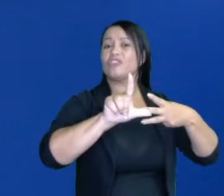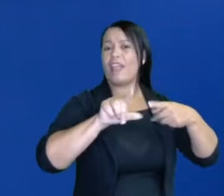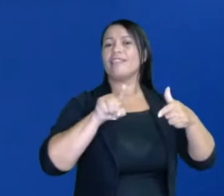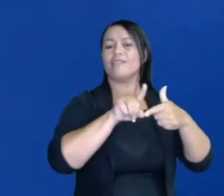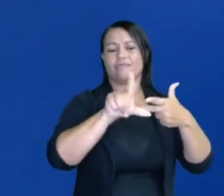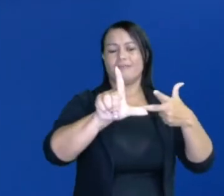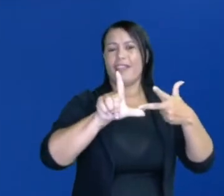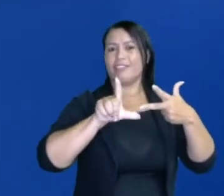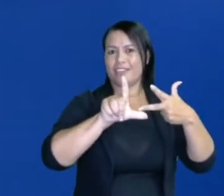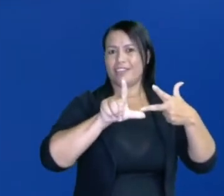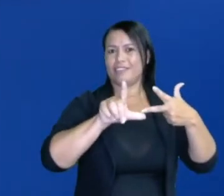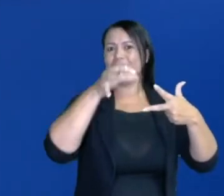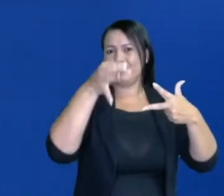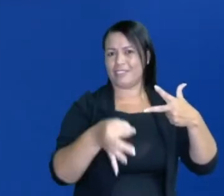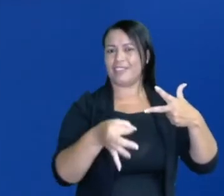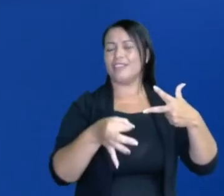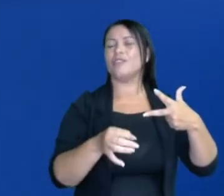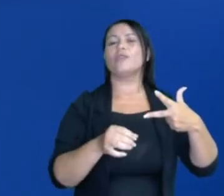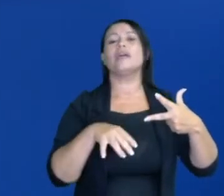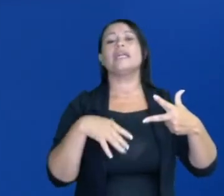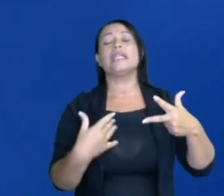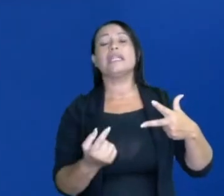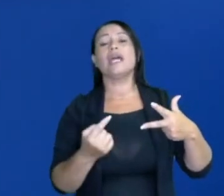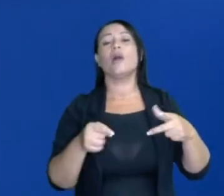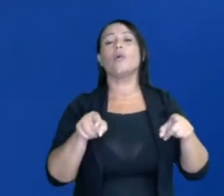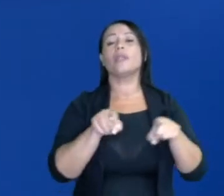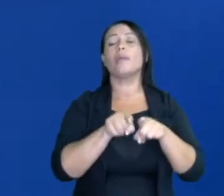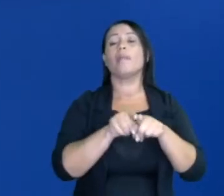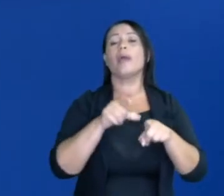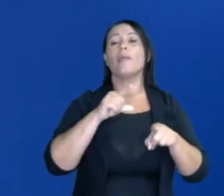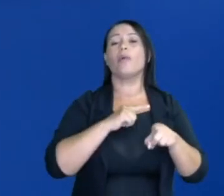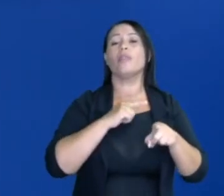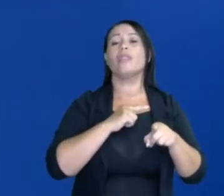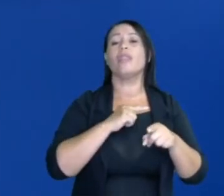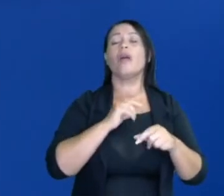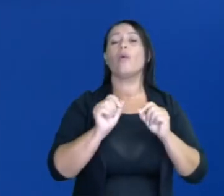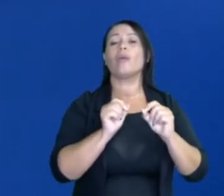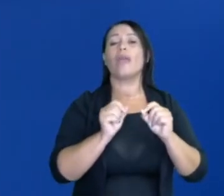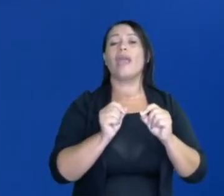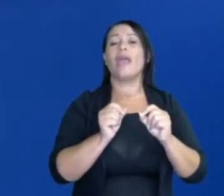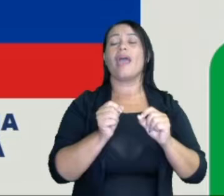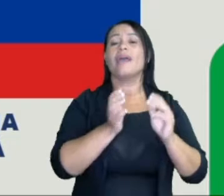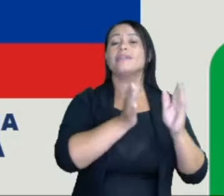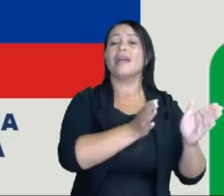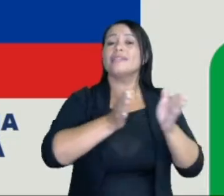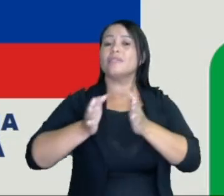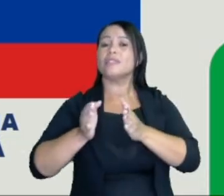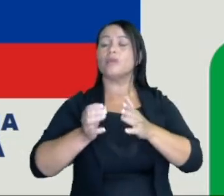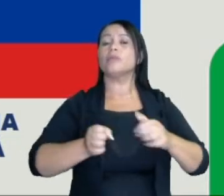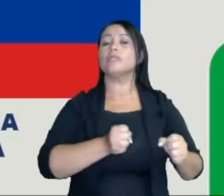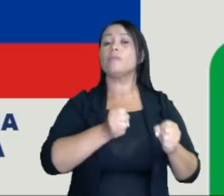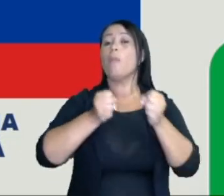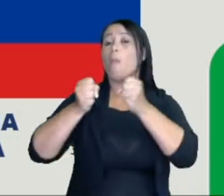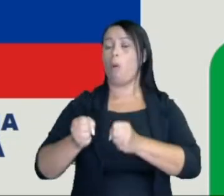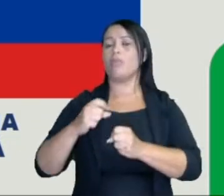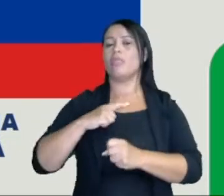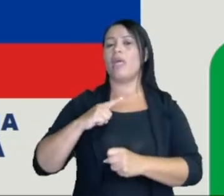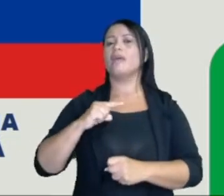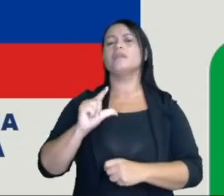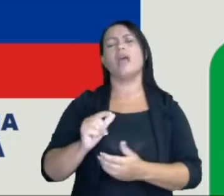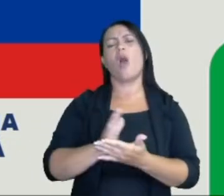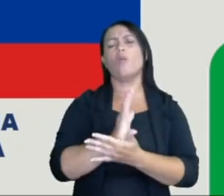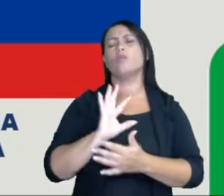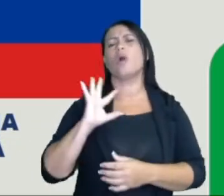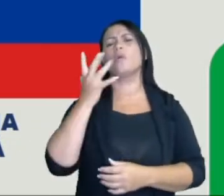legislativo, certo? E aí, por ter essa divisão de poderes, aí a gente tem duas capitais. Isso acontece em